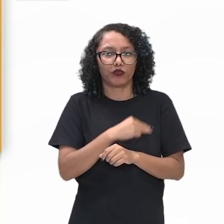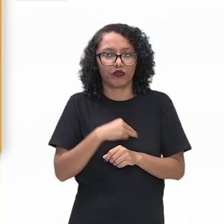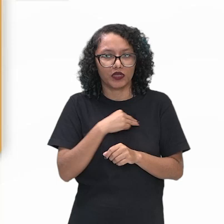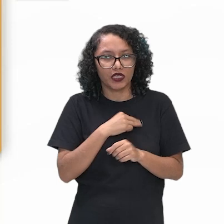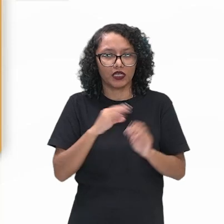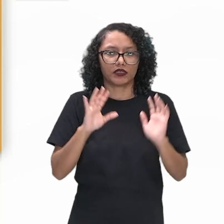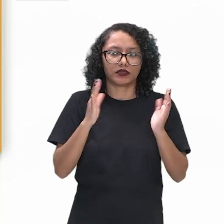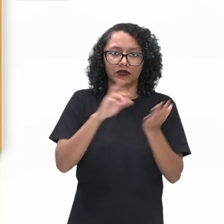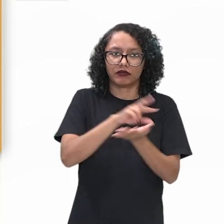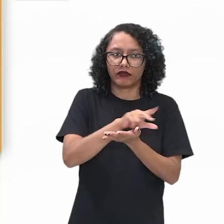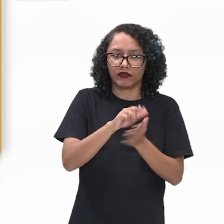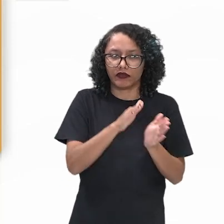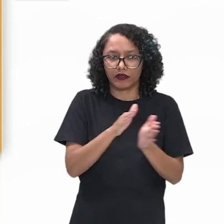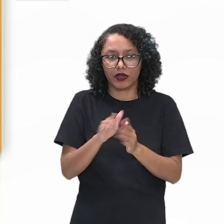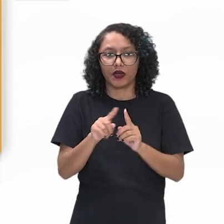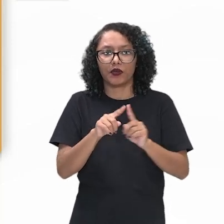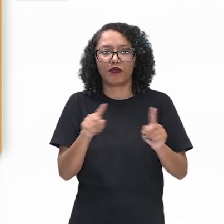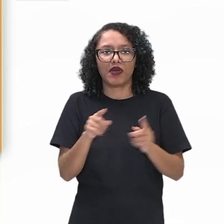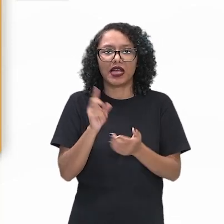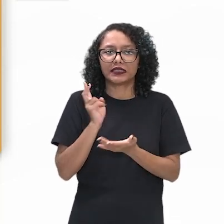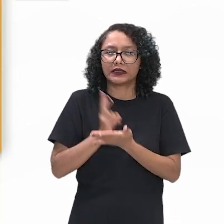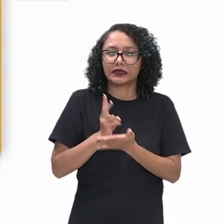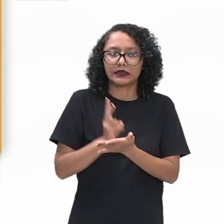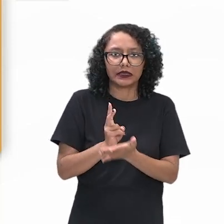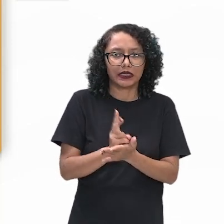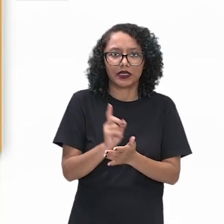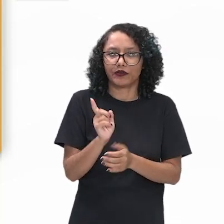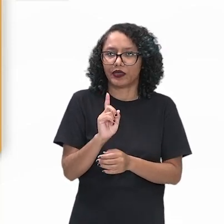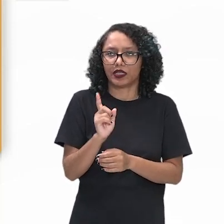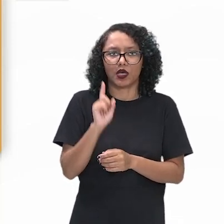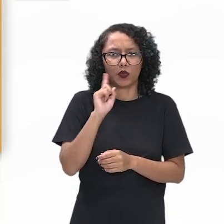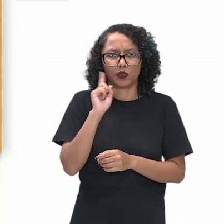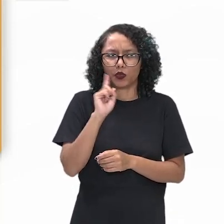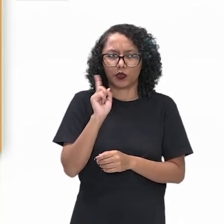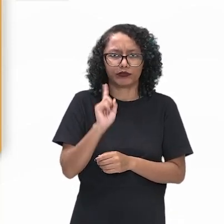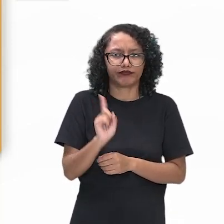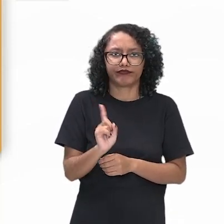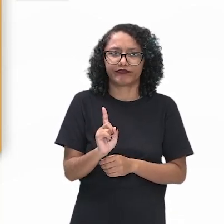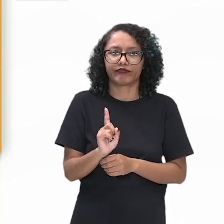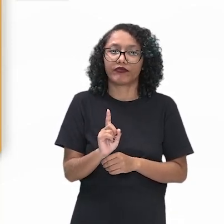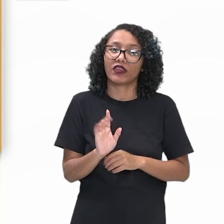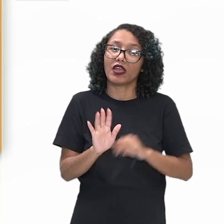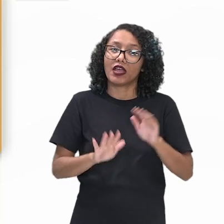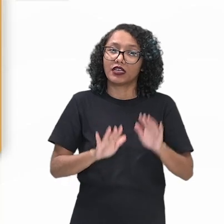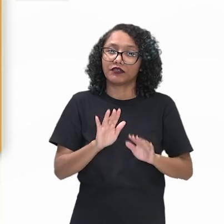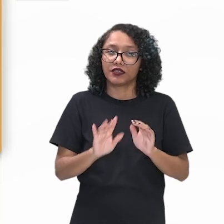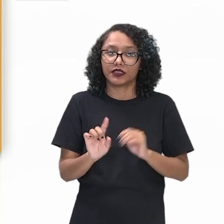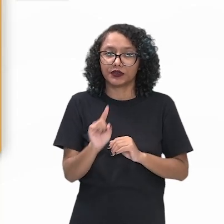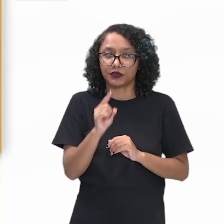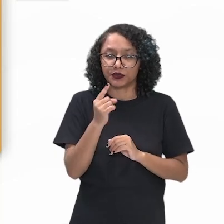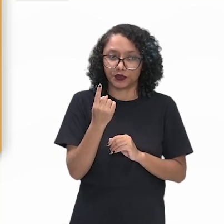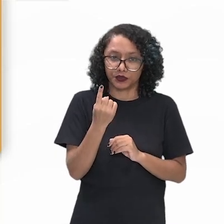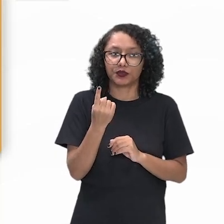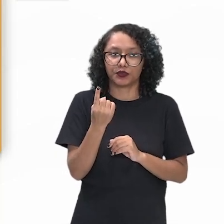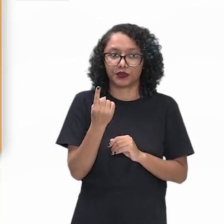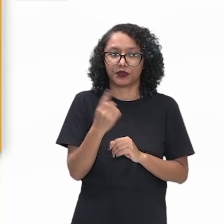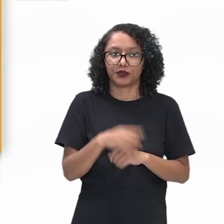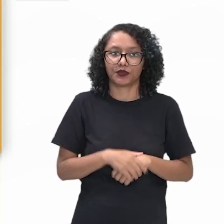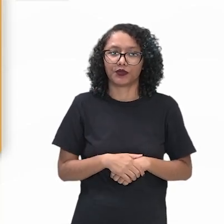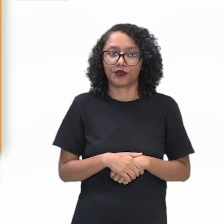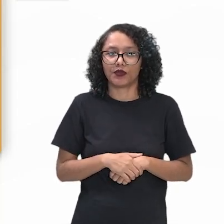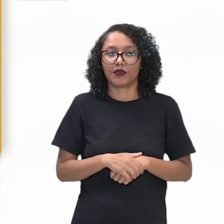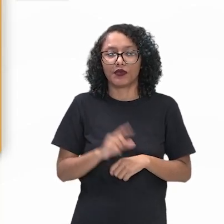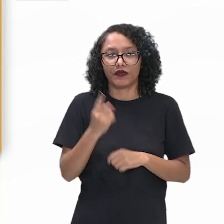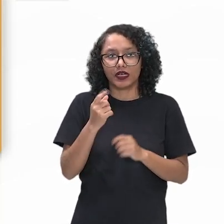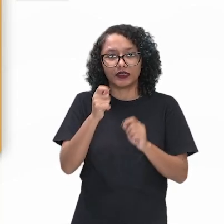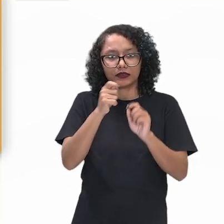Mas, claro que essas missas elas não eram cotidianas, elas não eram diárias, né? Acontecia geralmente uma vez a cada mês ou